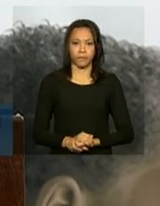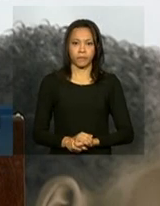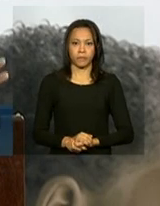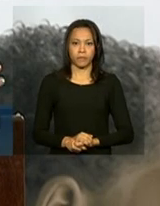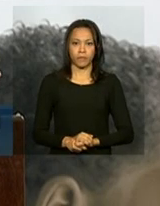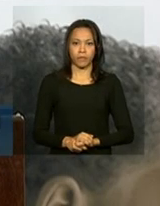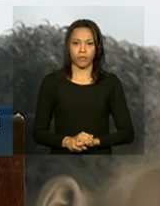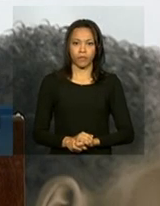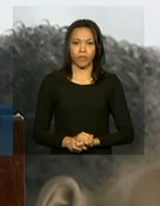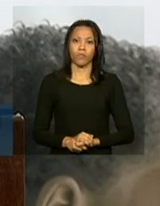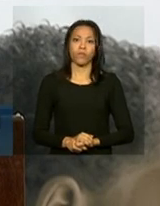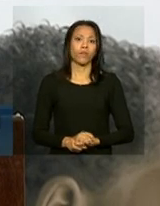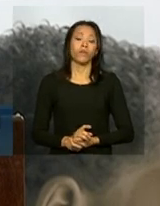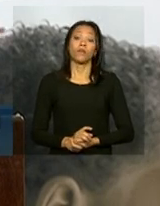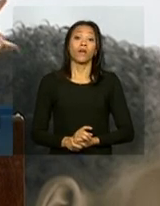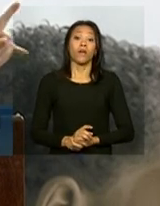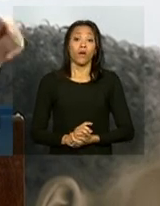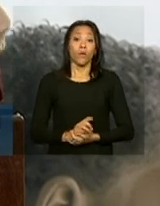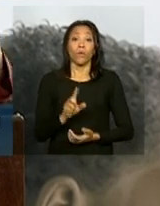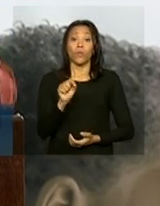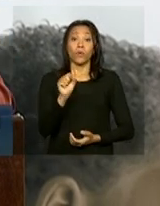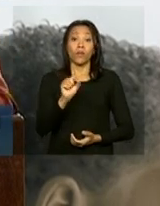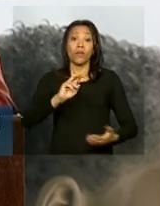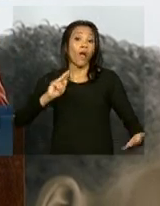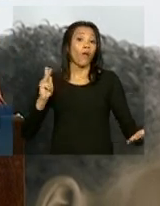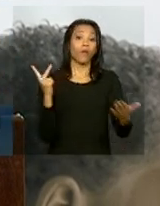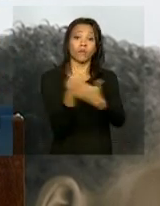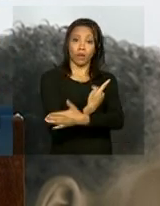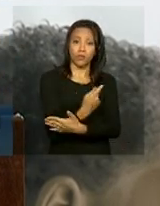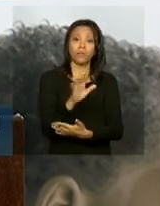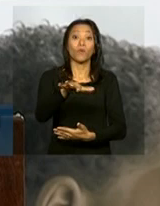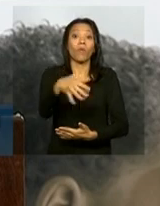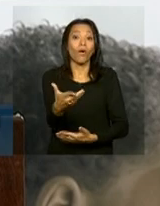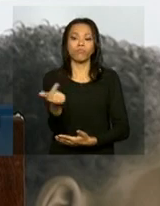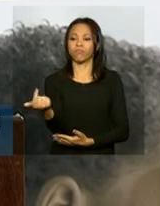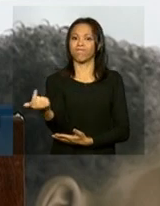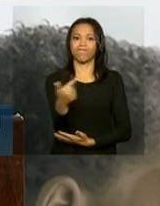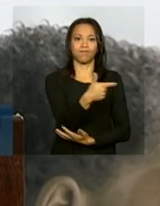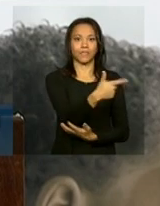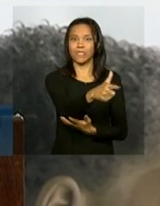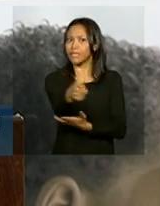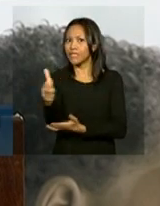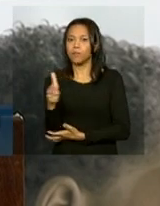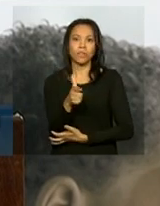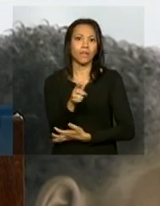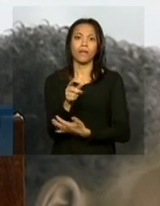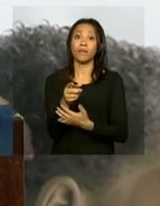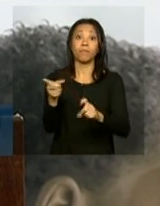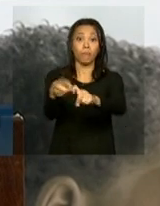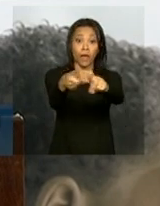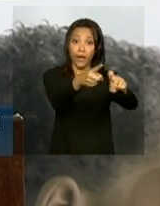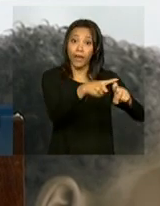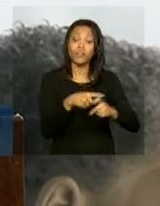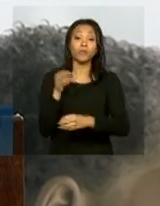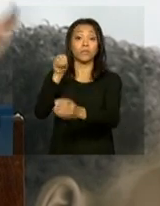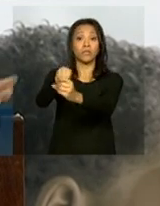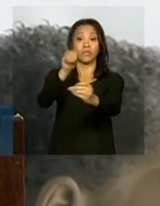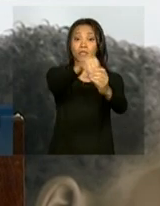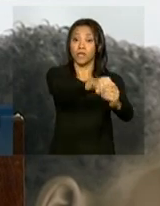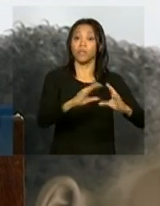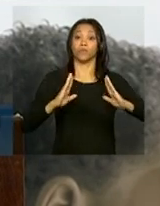o efeito que a ausência de médicos nos postos de saúde produz nas UPAs, produz